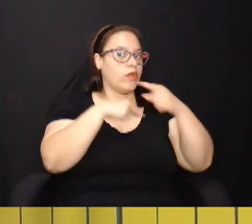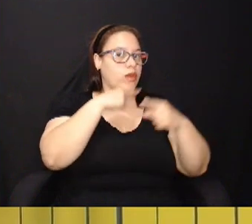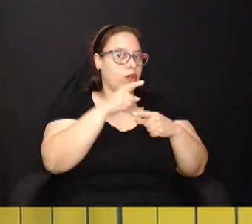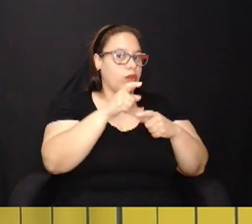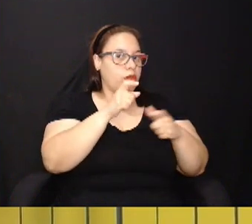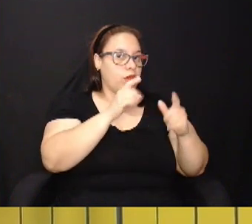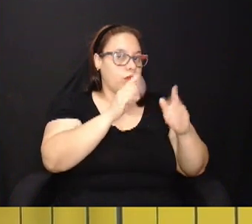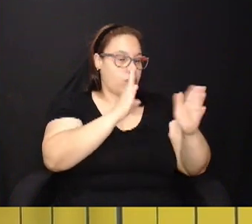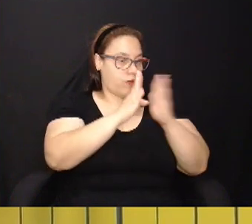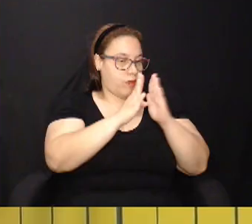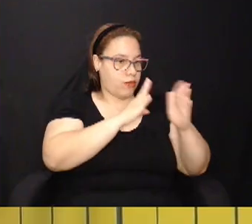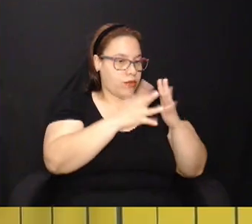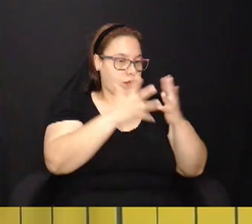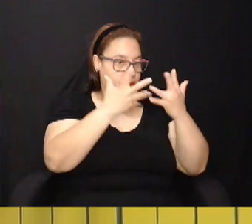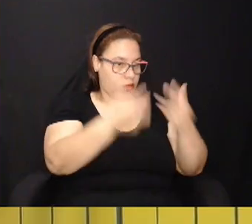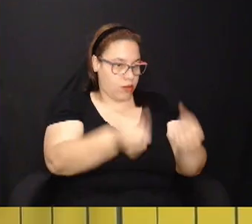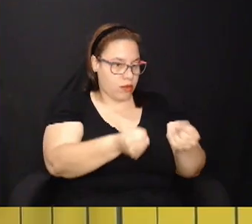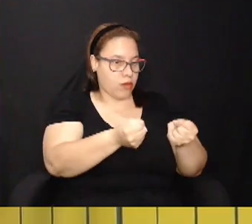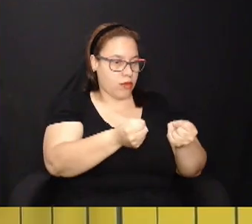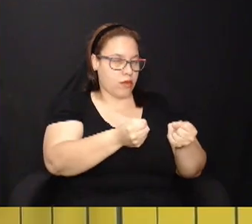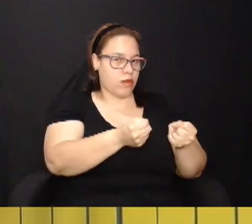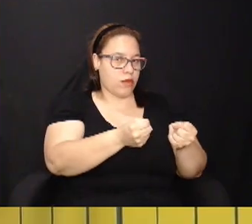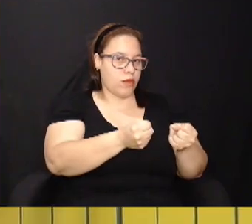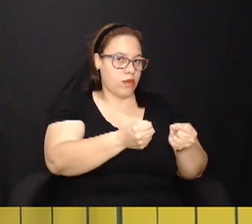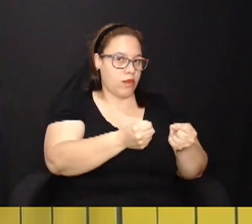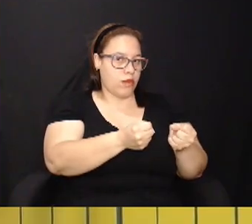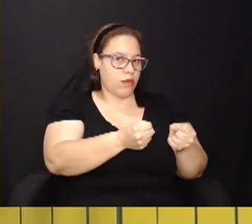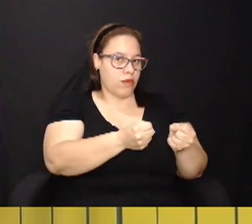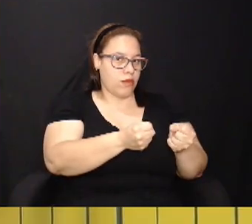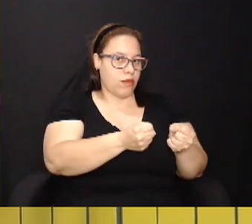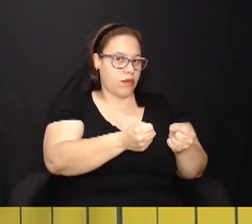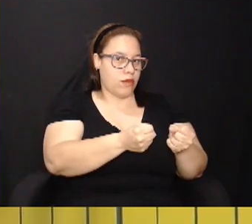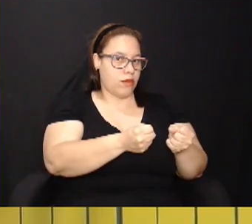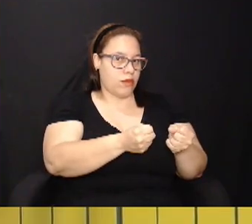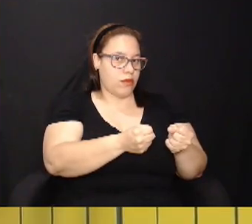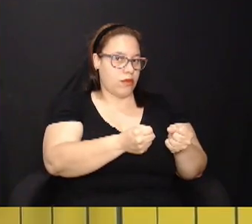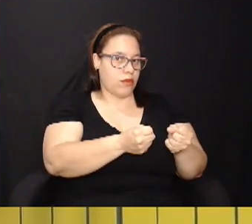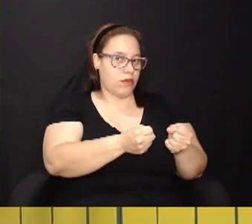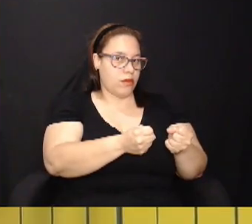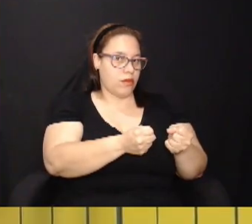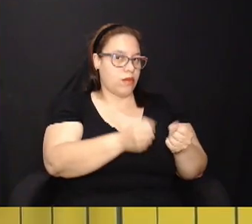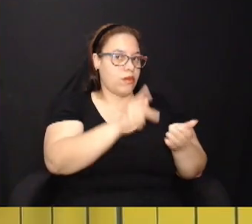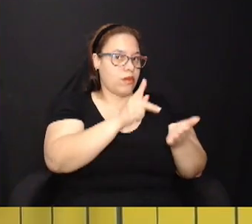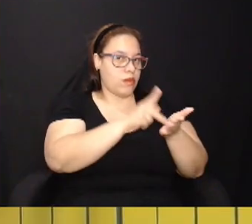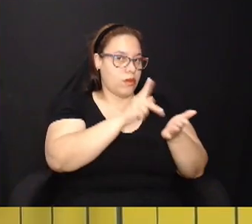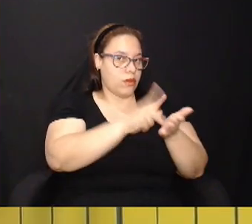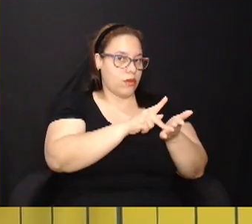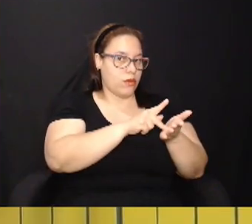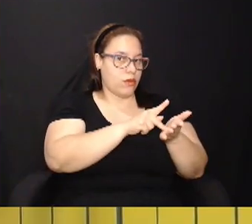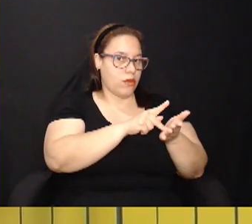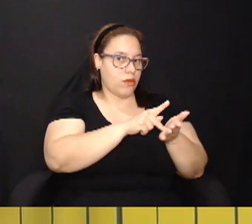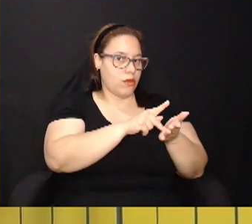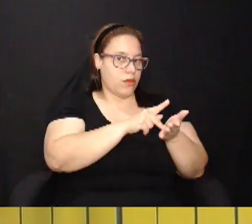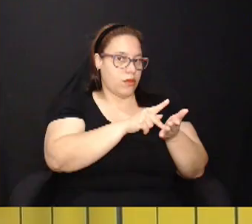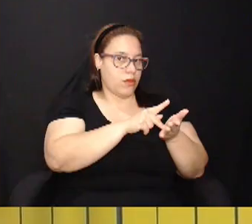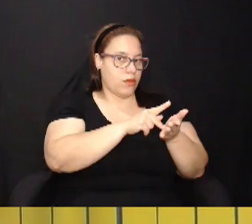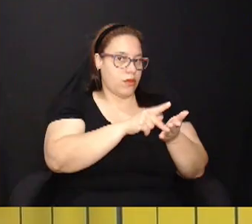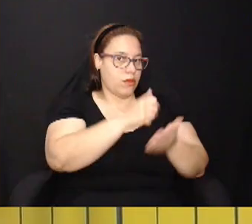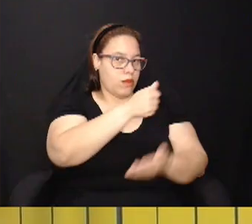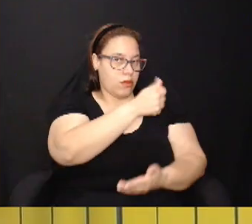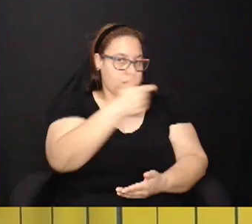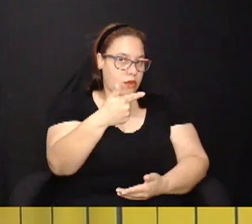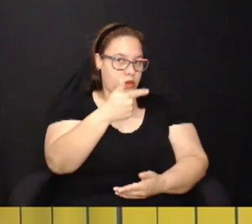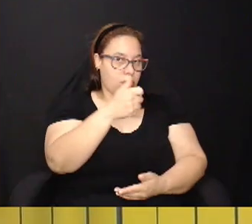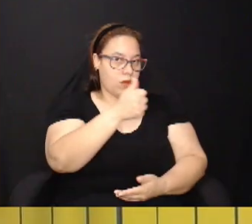de recebimento, isso é verdade mesmo? São 12 meses, um ano para